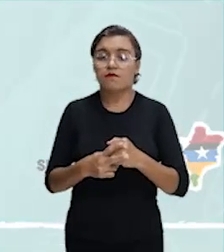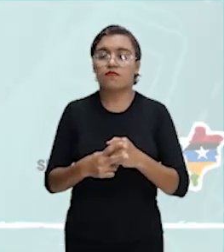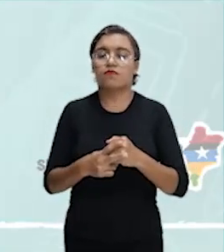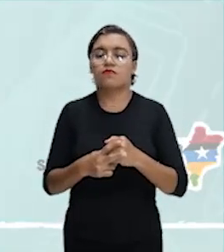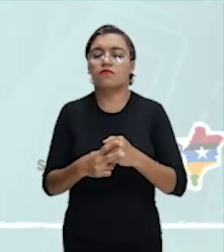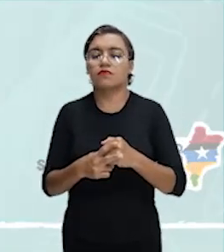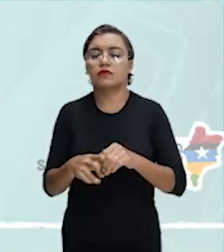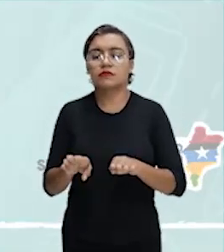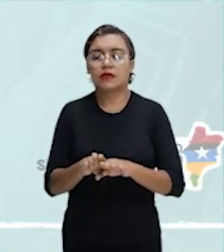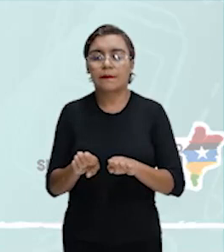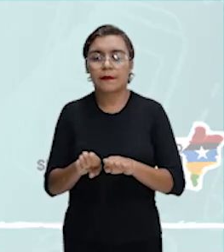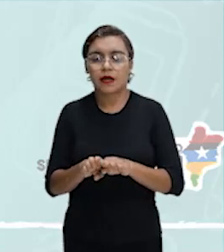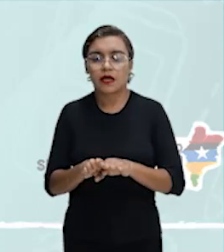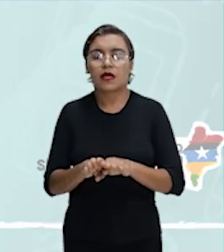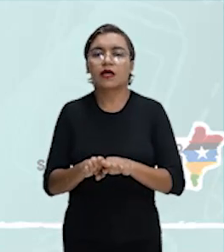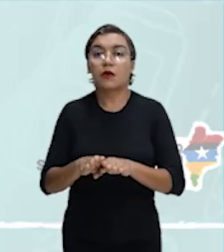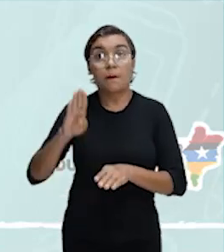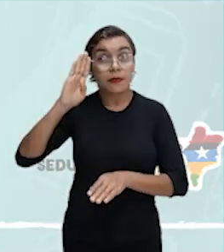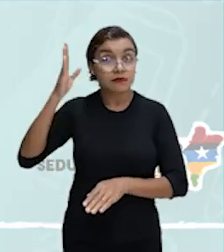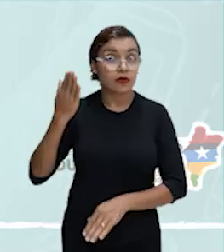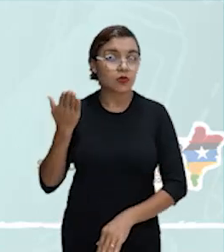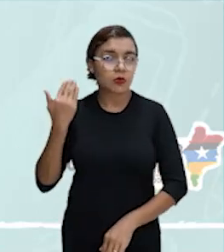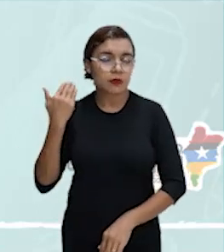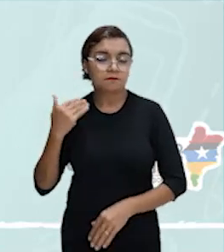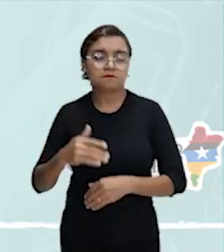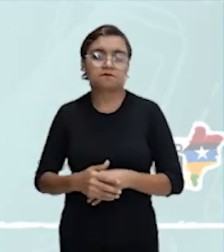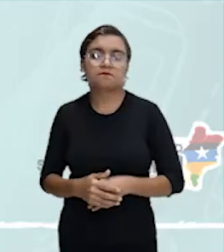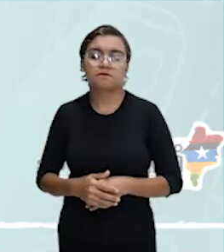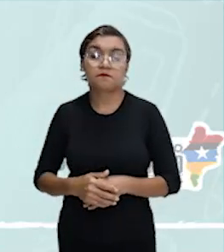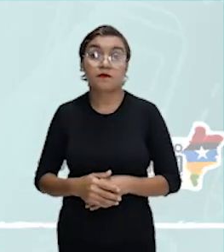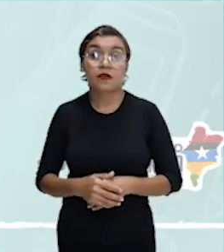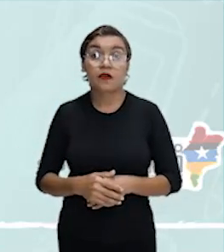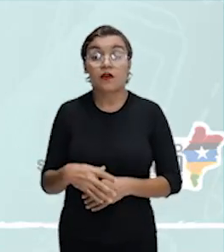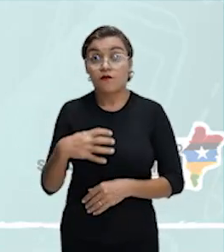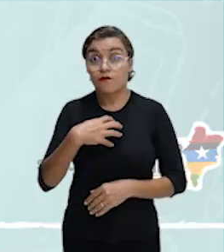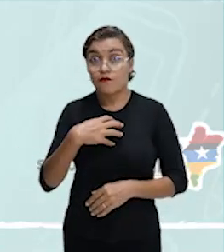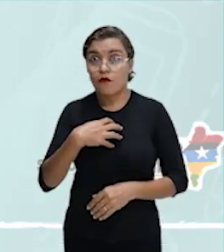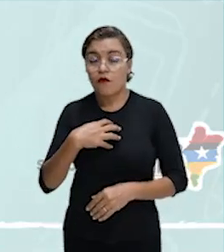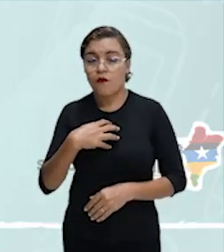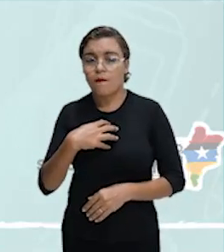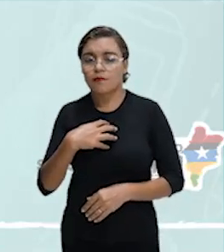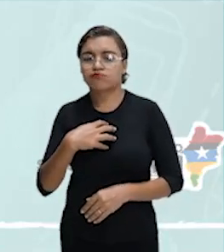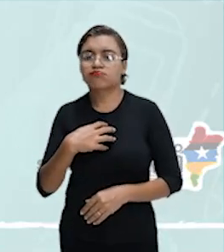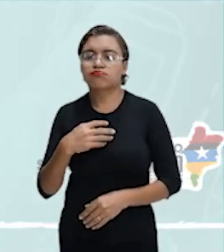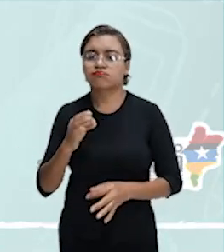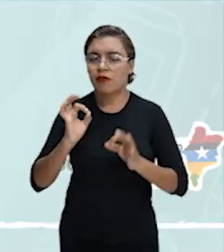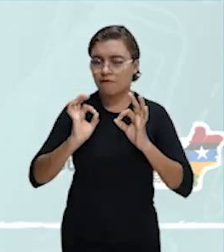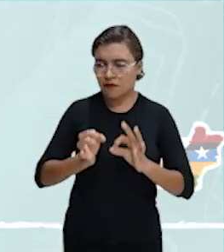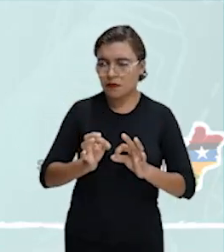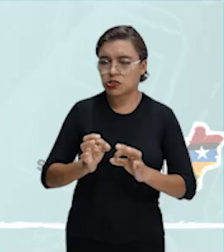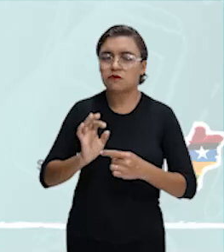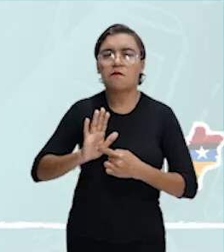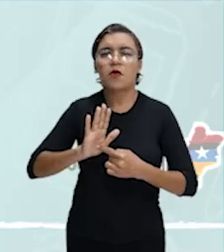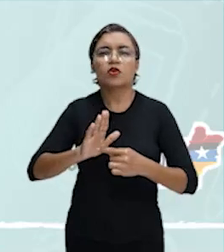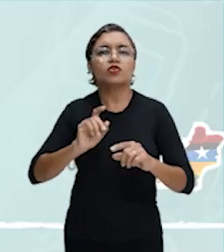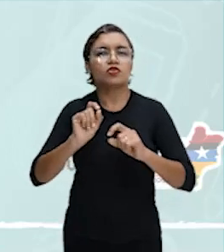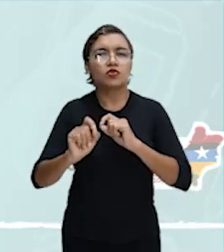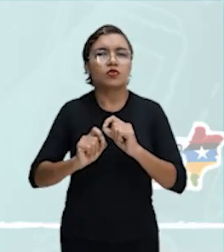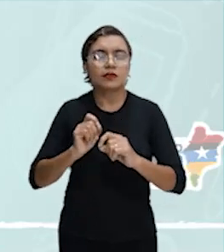no particípio. Na forma afirmativa, a gente começa sempre pelo sujeito e essas estruturas elas são